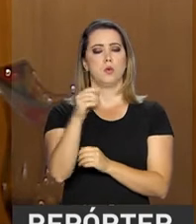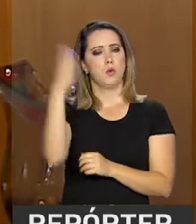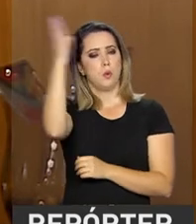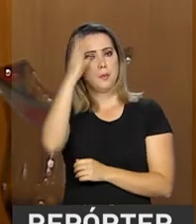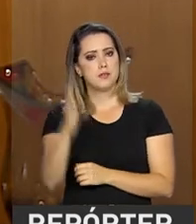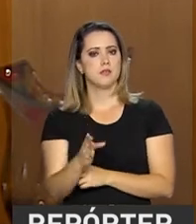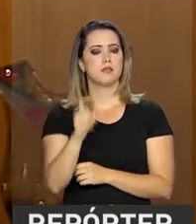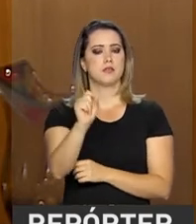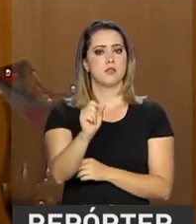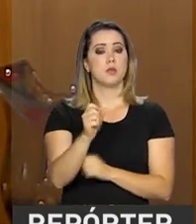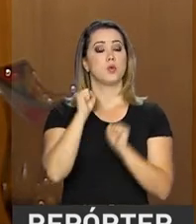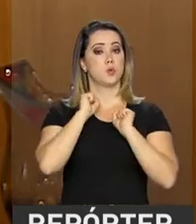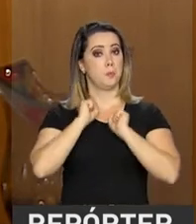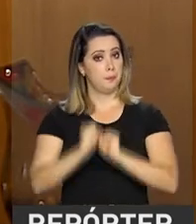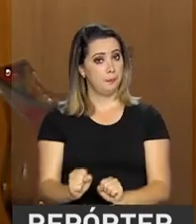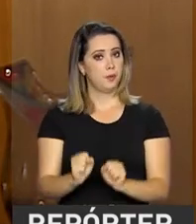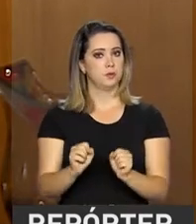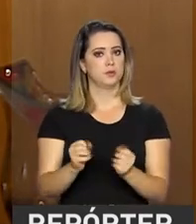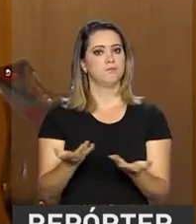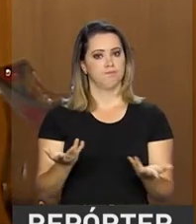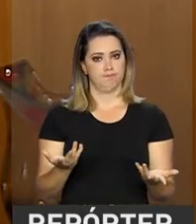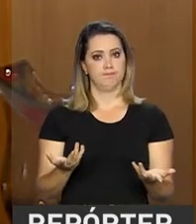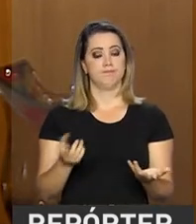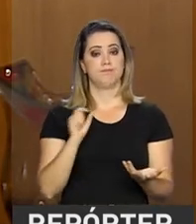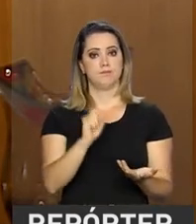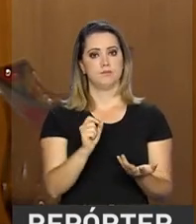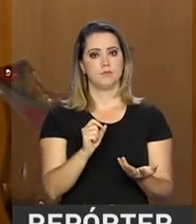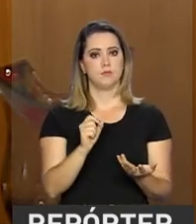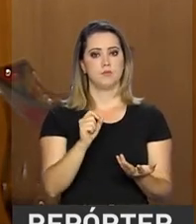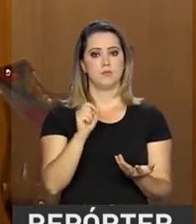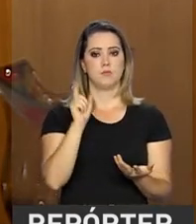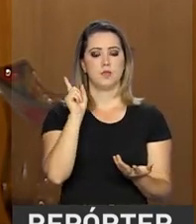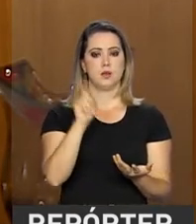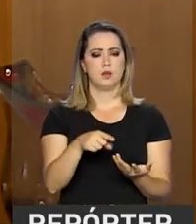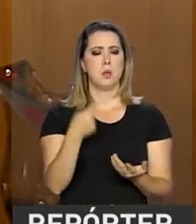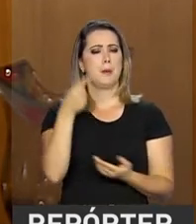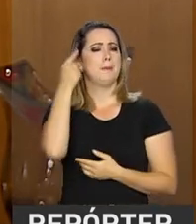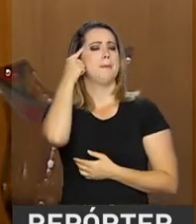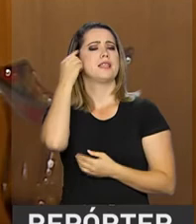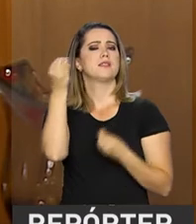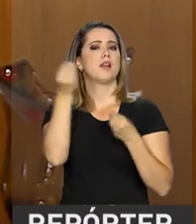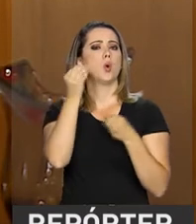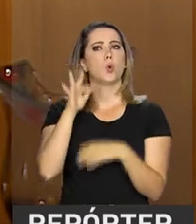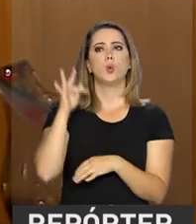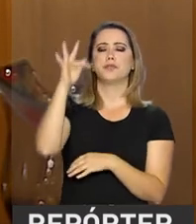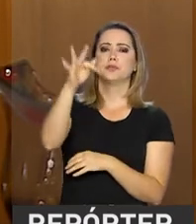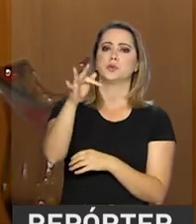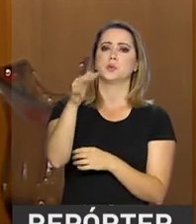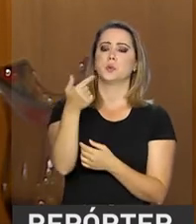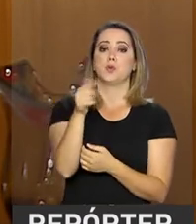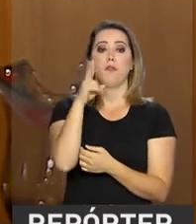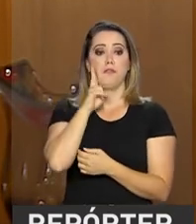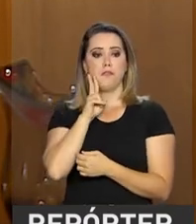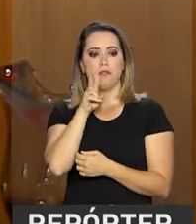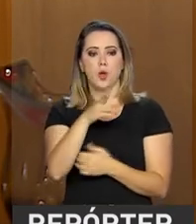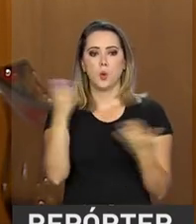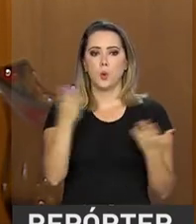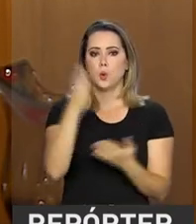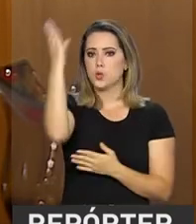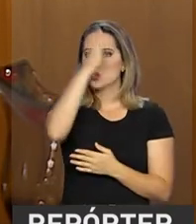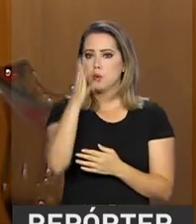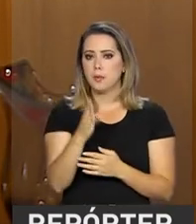brasil de possibilidades é impossível pensar o mundo de amanhã sem ver o brasil ea